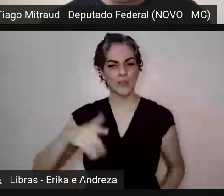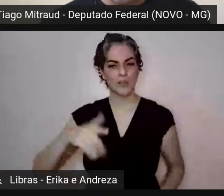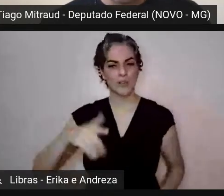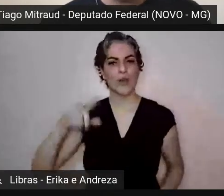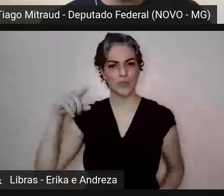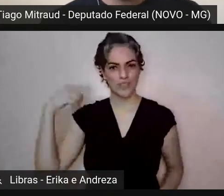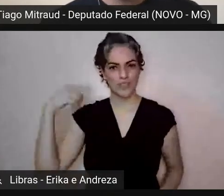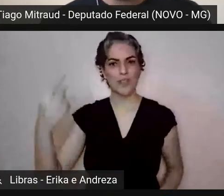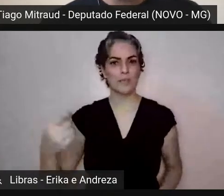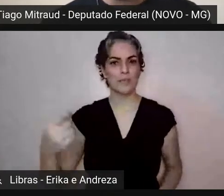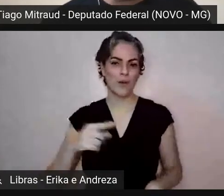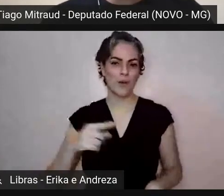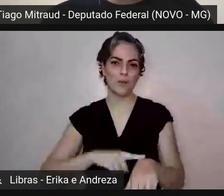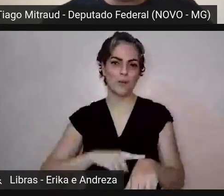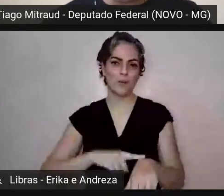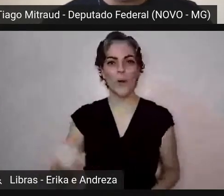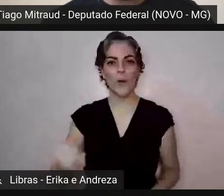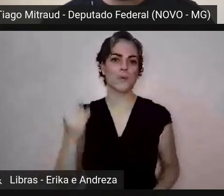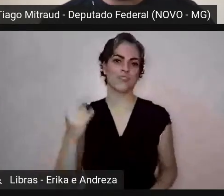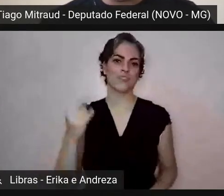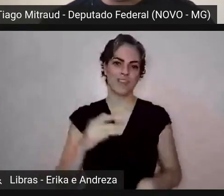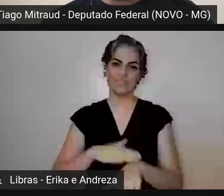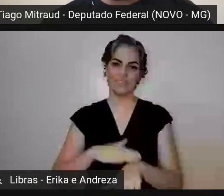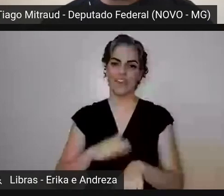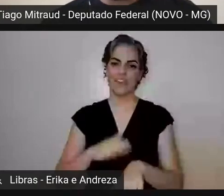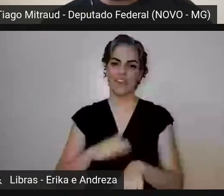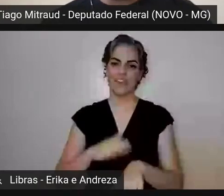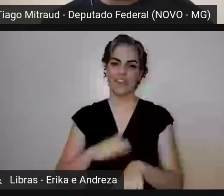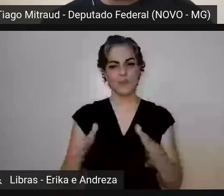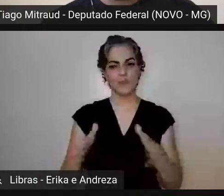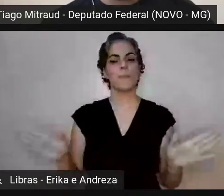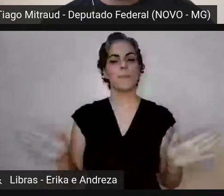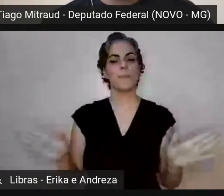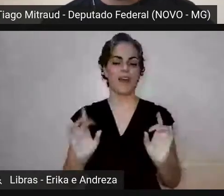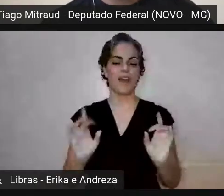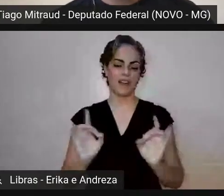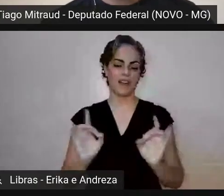outra oportunidade, com mais tempo previsto, a gente continuar o debate.